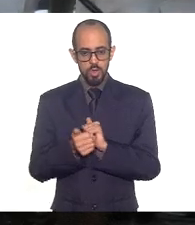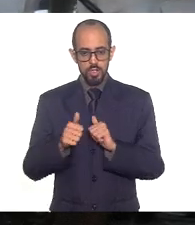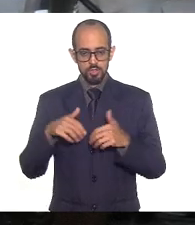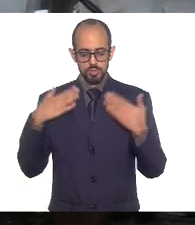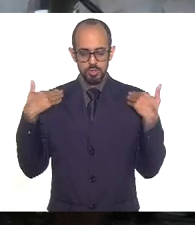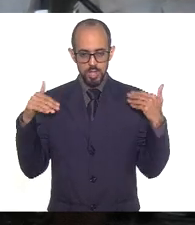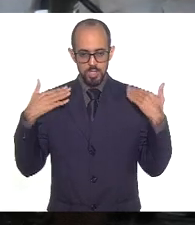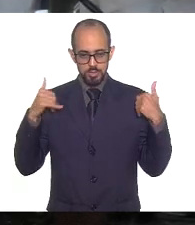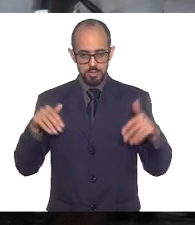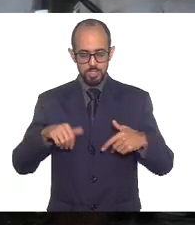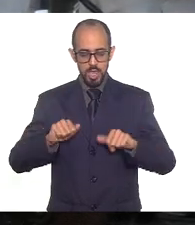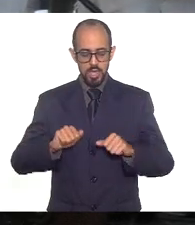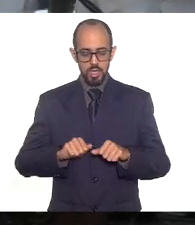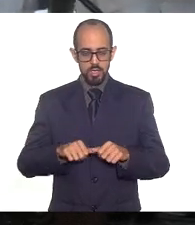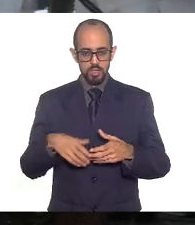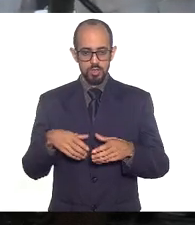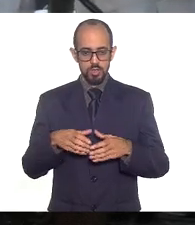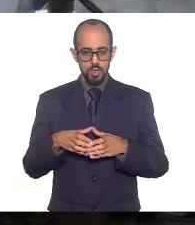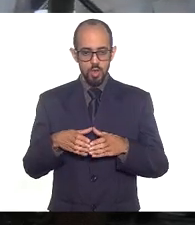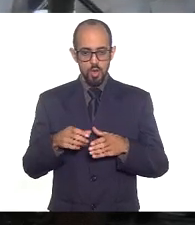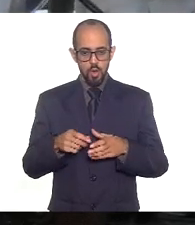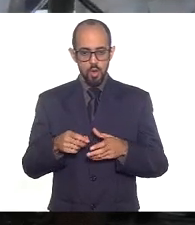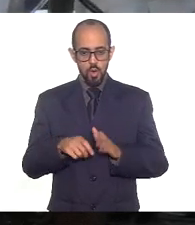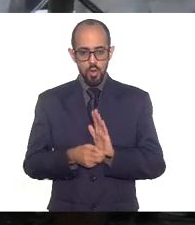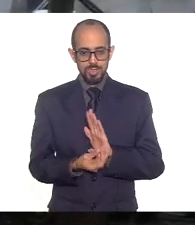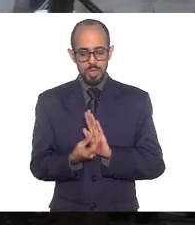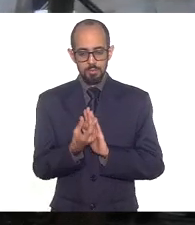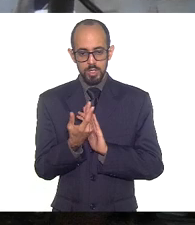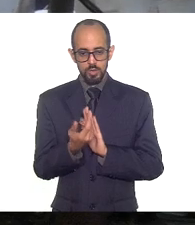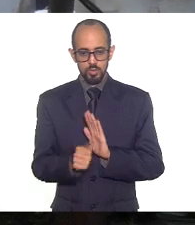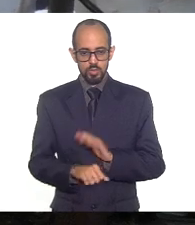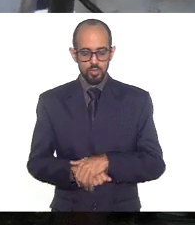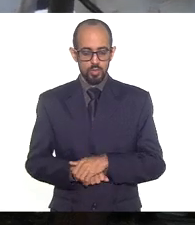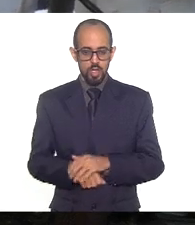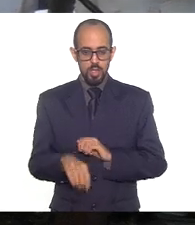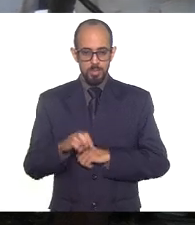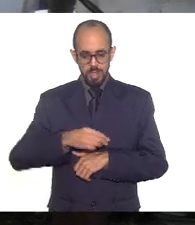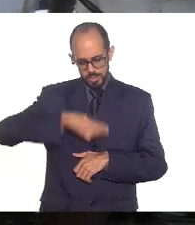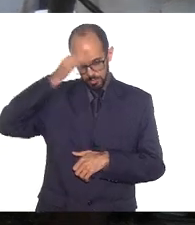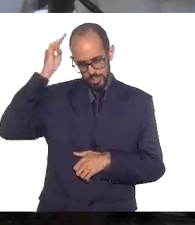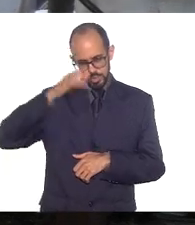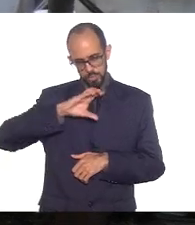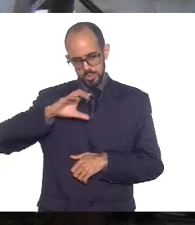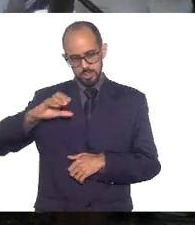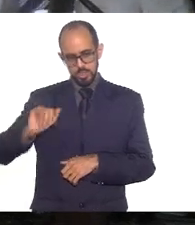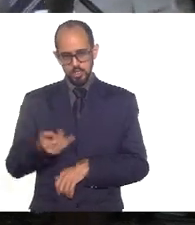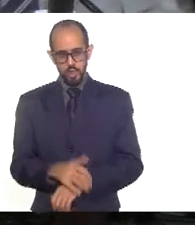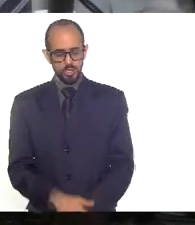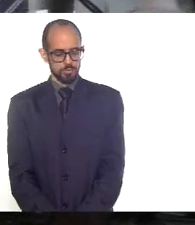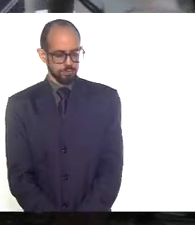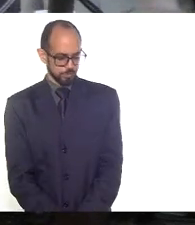sem tecnologia e orçamento permite aparecer pela comissão de condição de Justiça estado massa parceiro